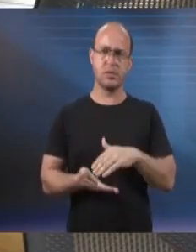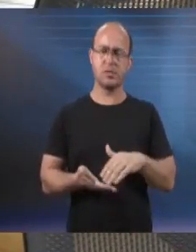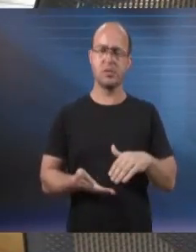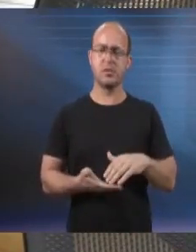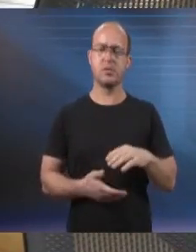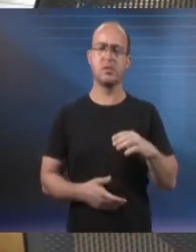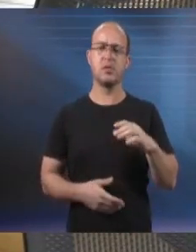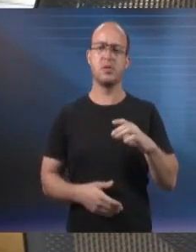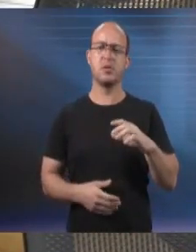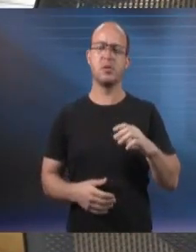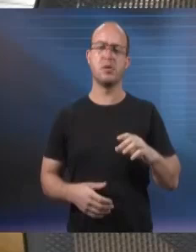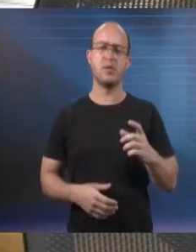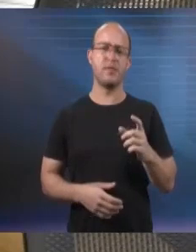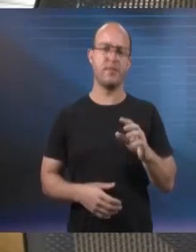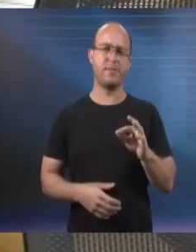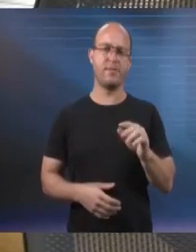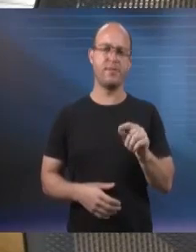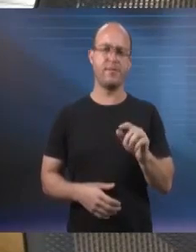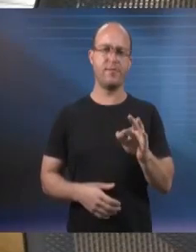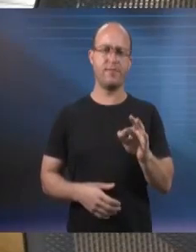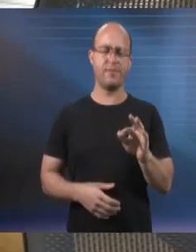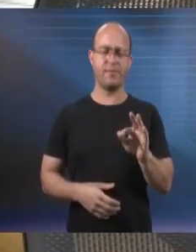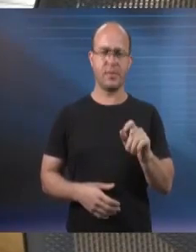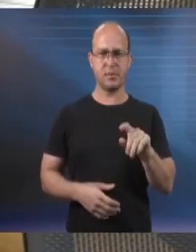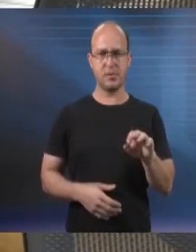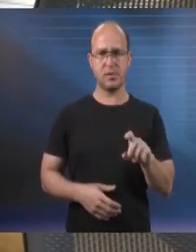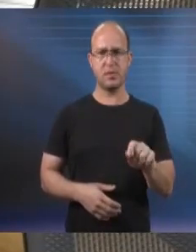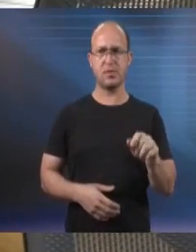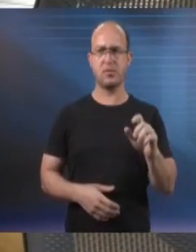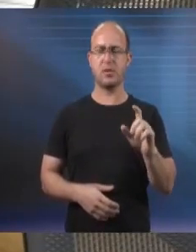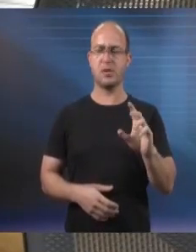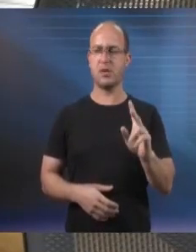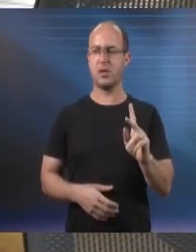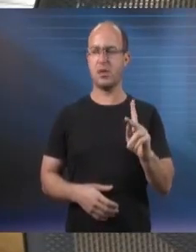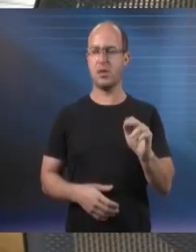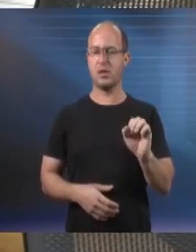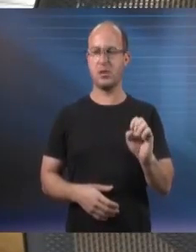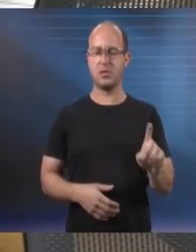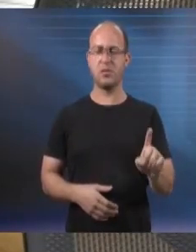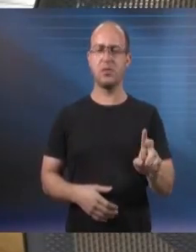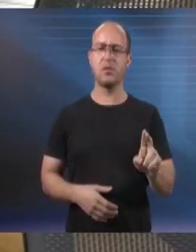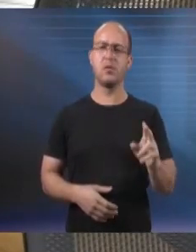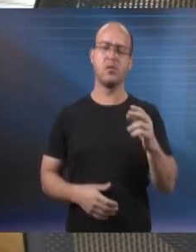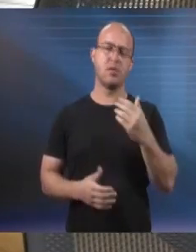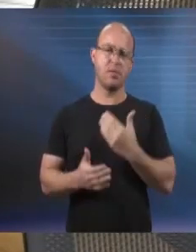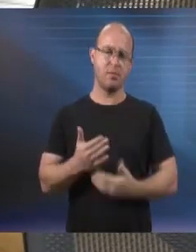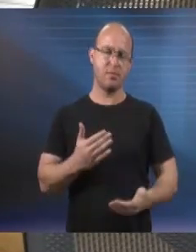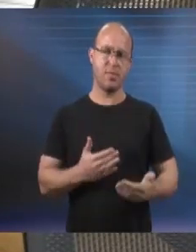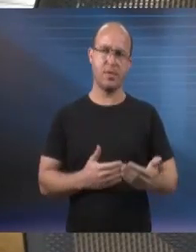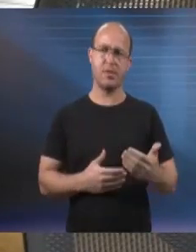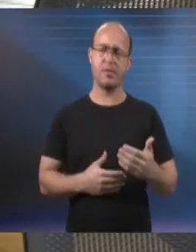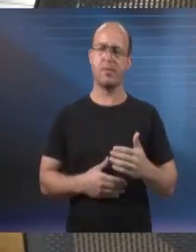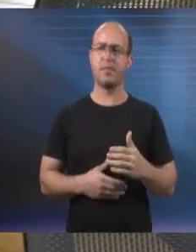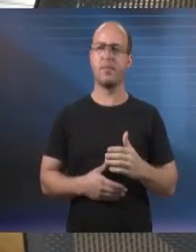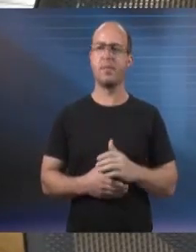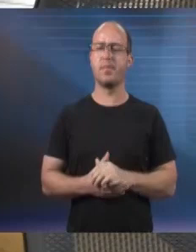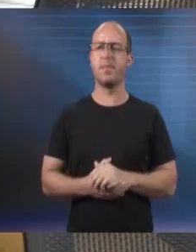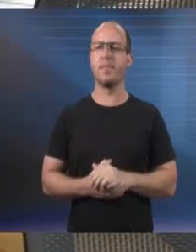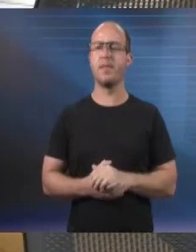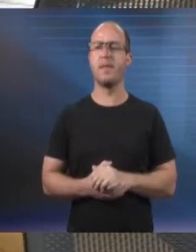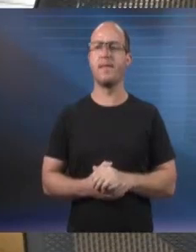Cadu, anunciando perdas na arrecadação do ICMS na alíquota modal.